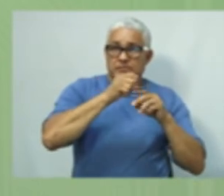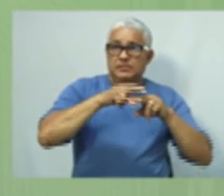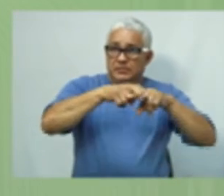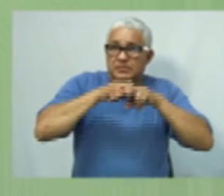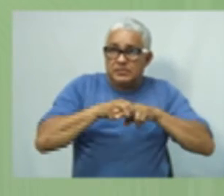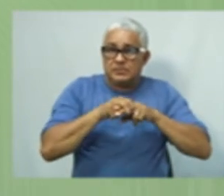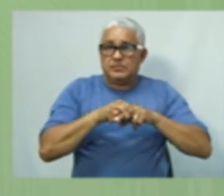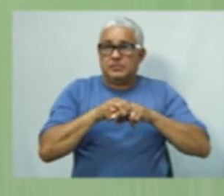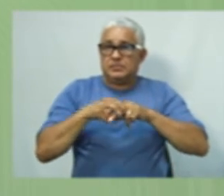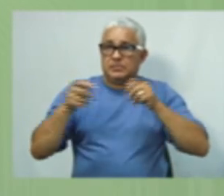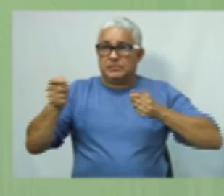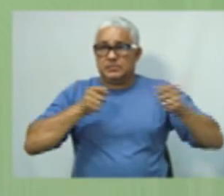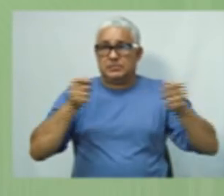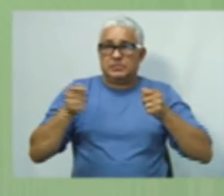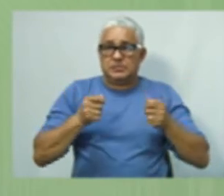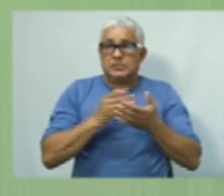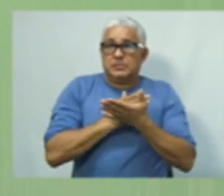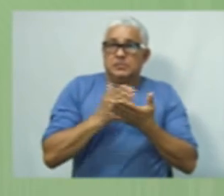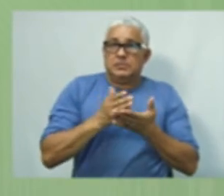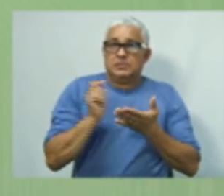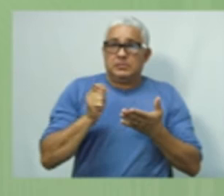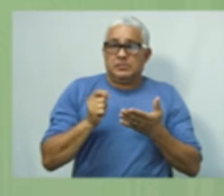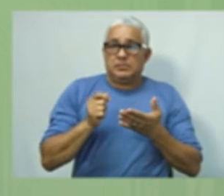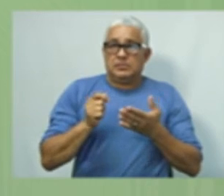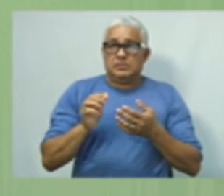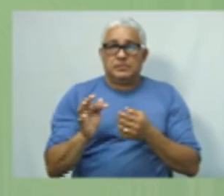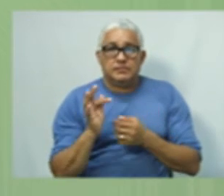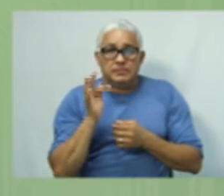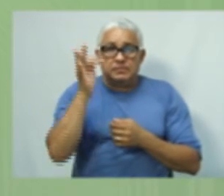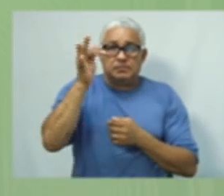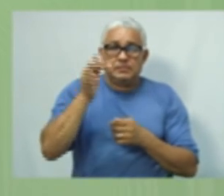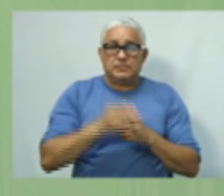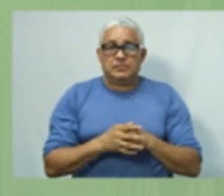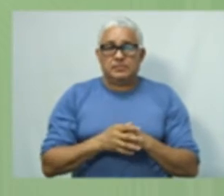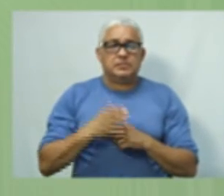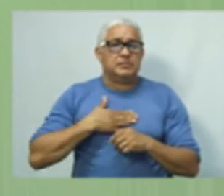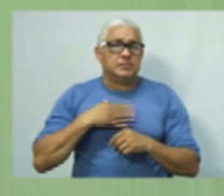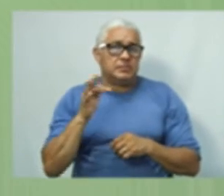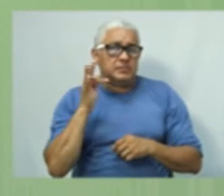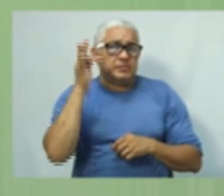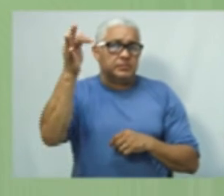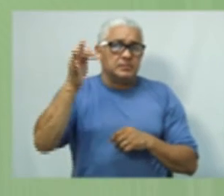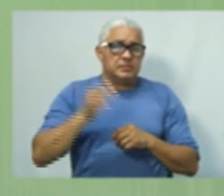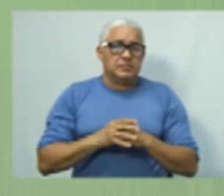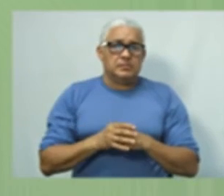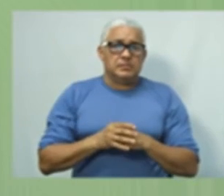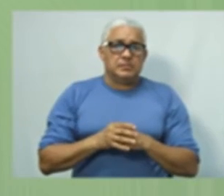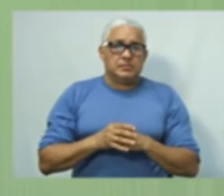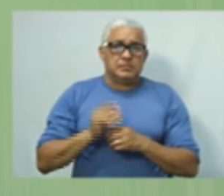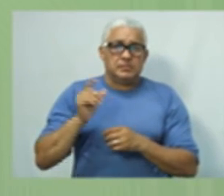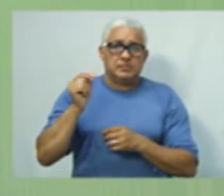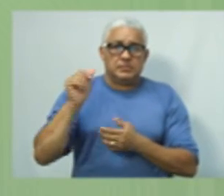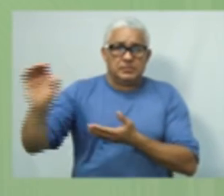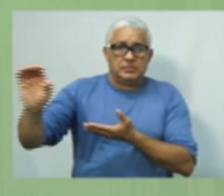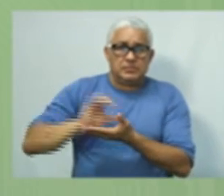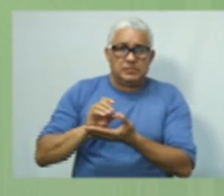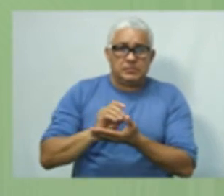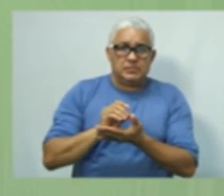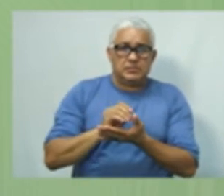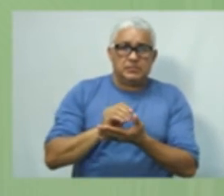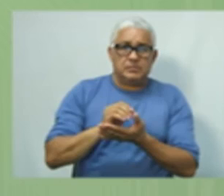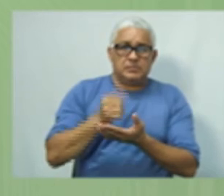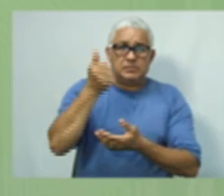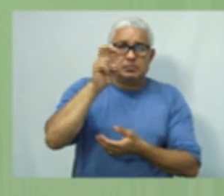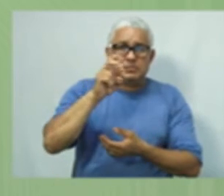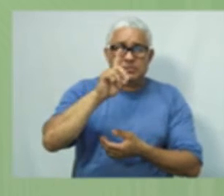dos controles. Aí ele começa a projetar. Qual é a minha projeção de recebimento para os próximos 15